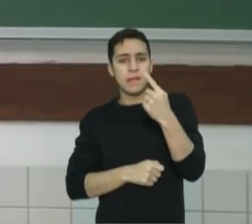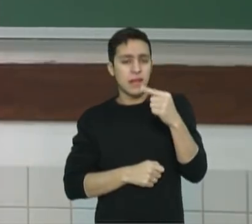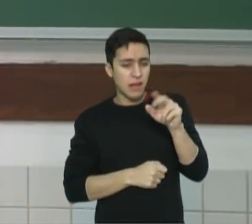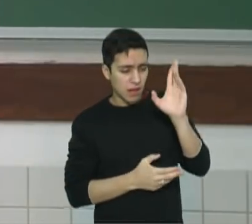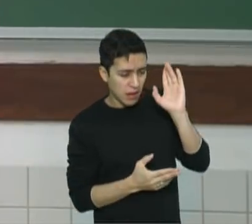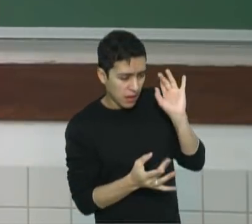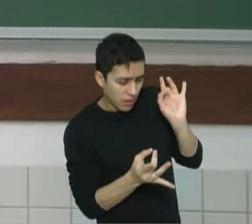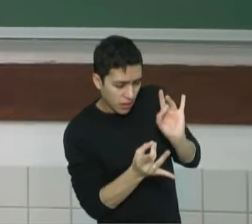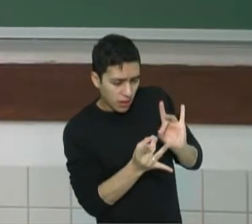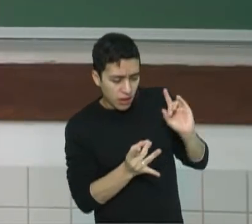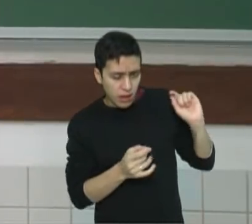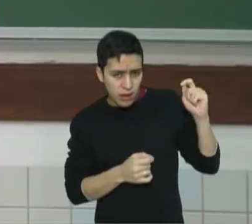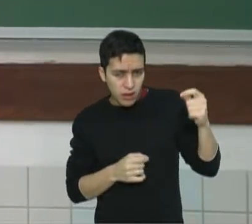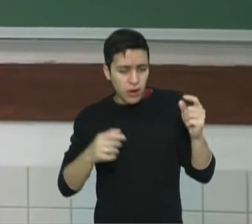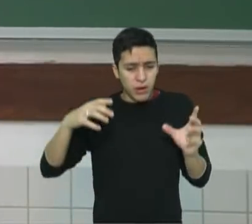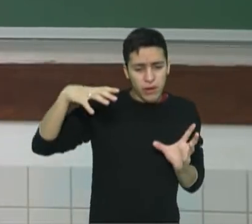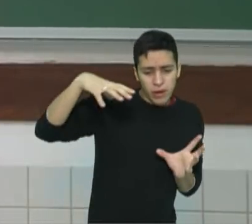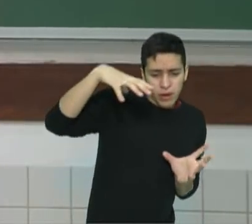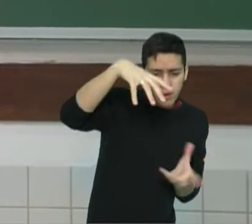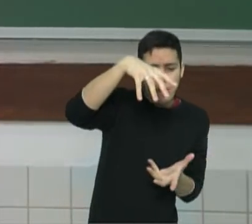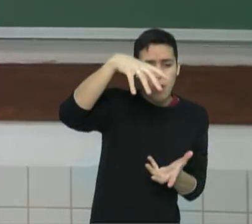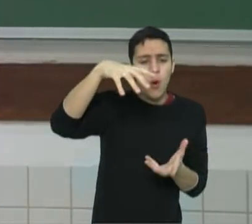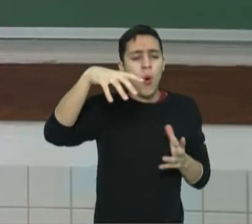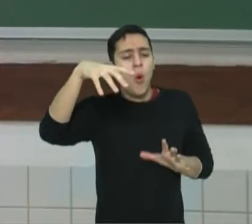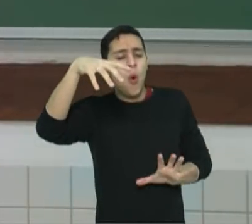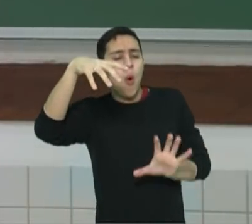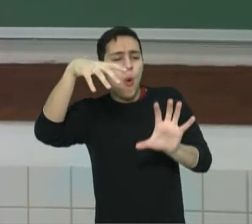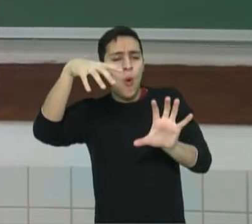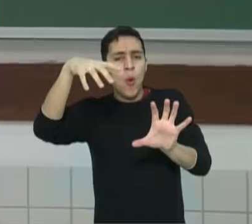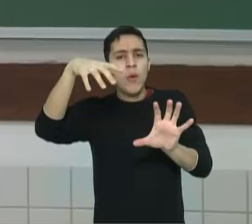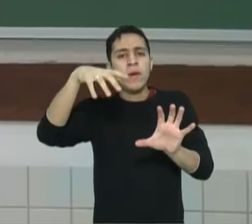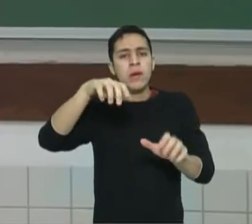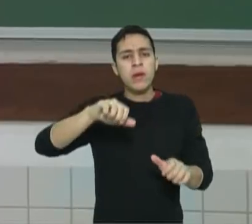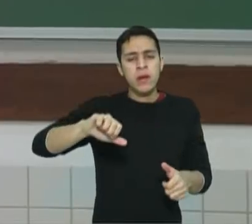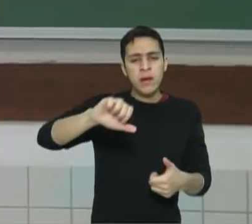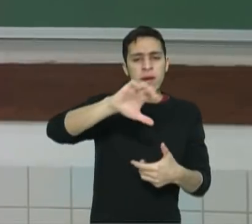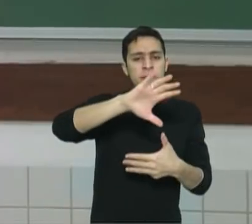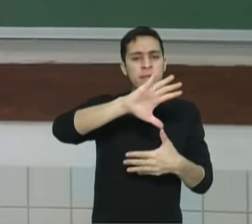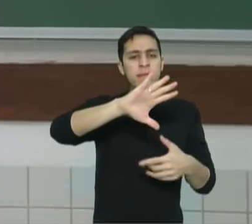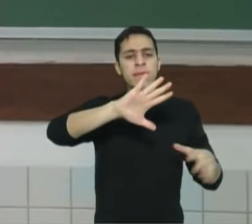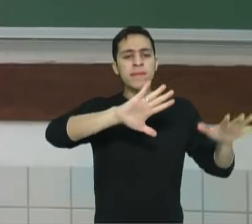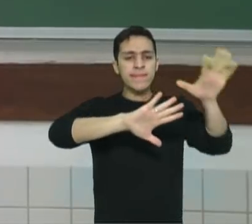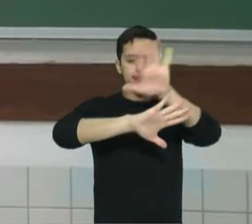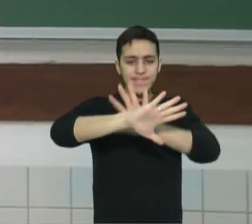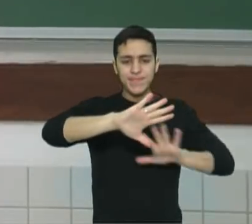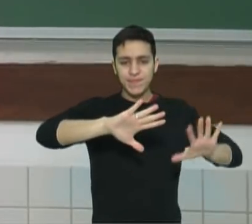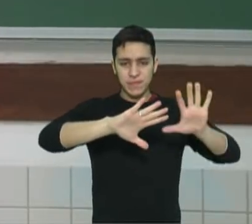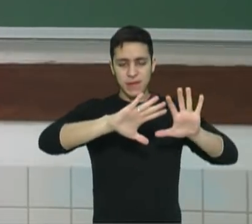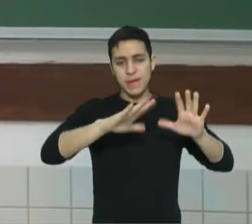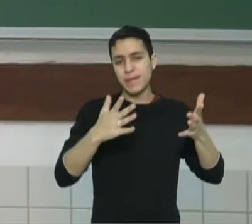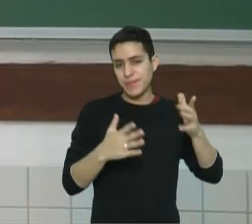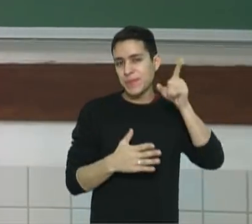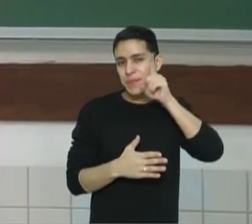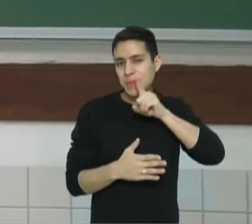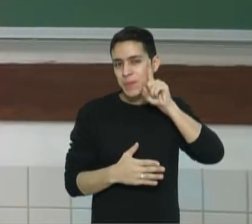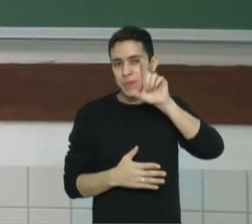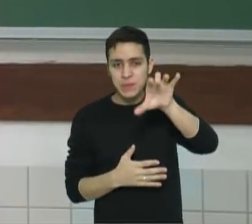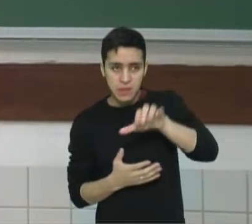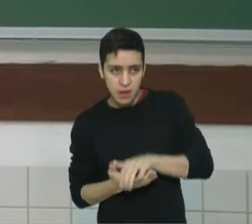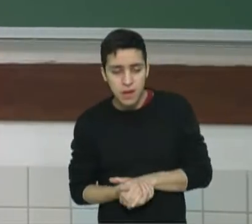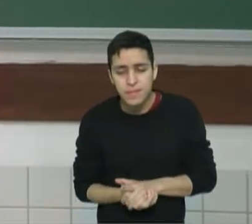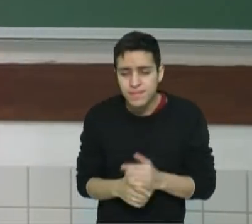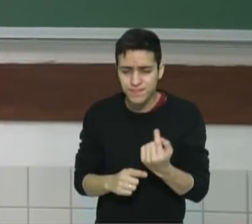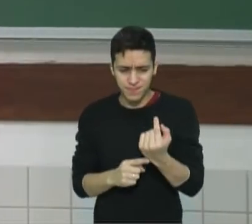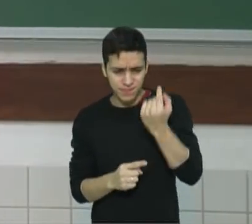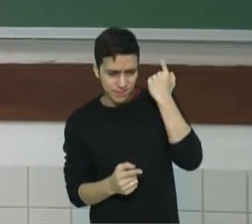específica do continente americano agora. Dentro do continente americano, a gente percebe, logicamente, como nós vimos em